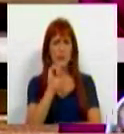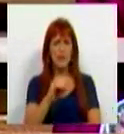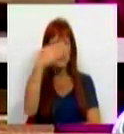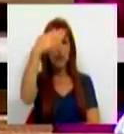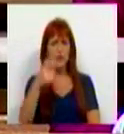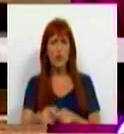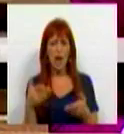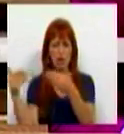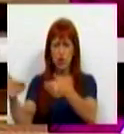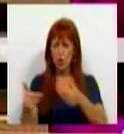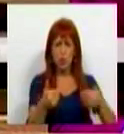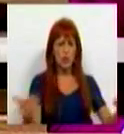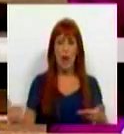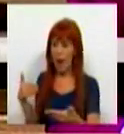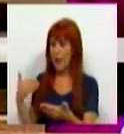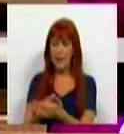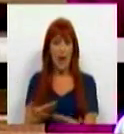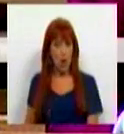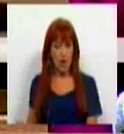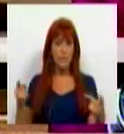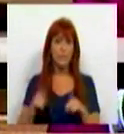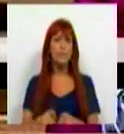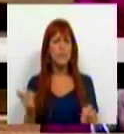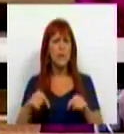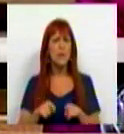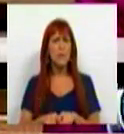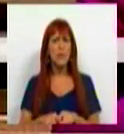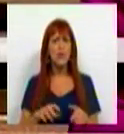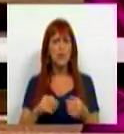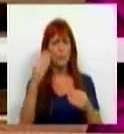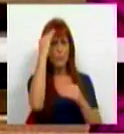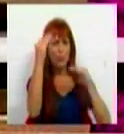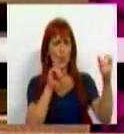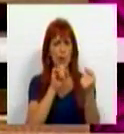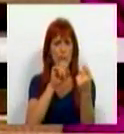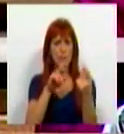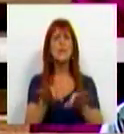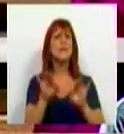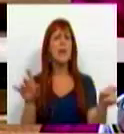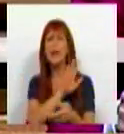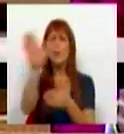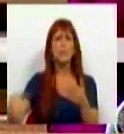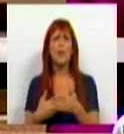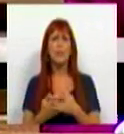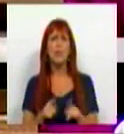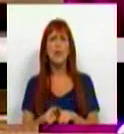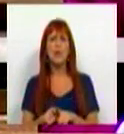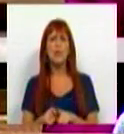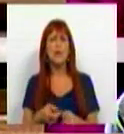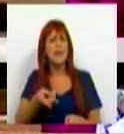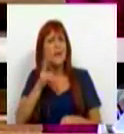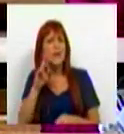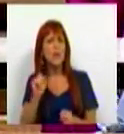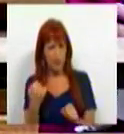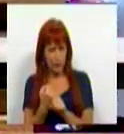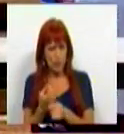407 contributos recebidos até este momento, incluindo as sugestões recebidas por e-mail, bem como propostas dos nossos dirigentes